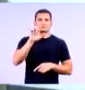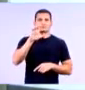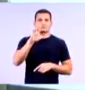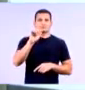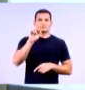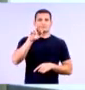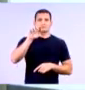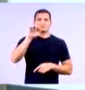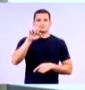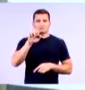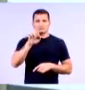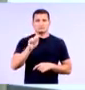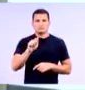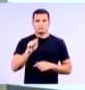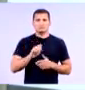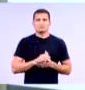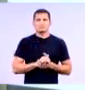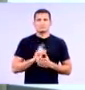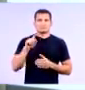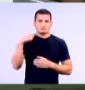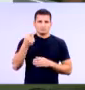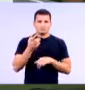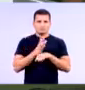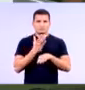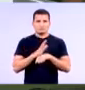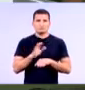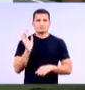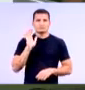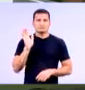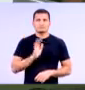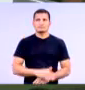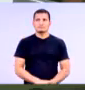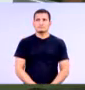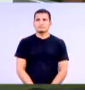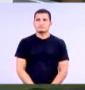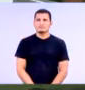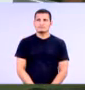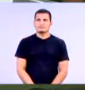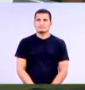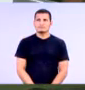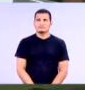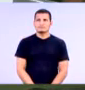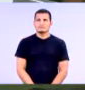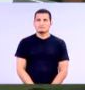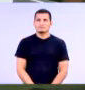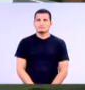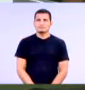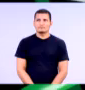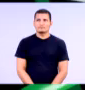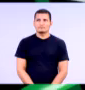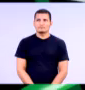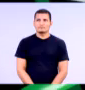métodos após as nossas atividades. Gente, até mais. Professor, obrigada. Opa.